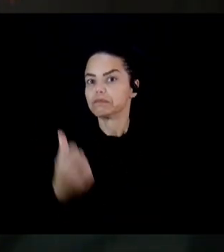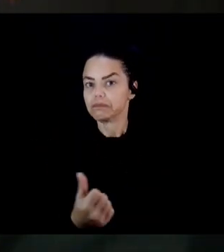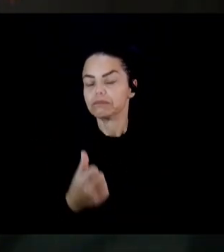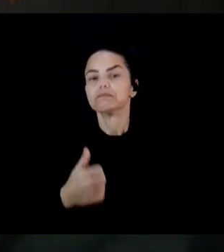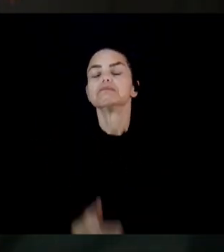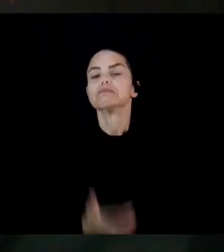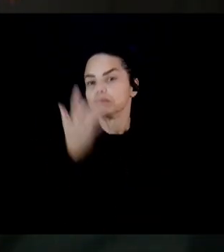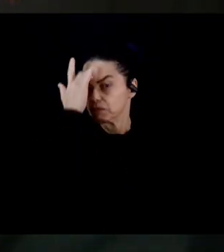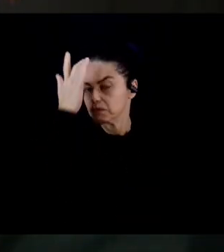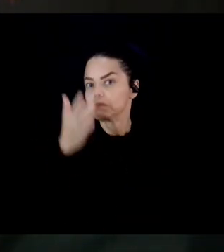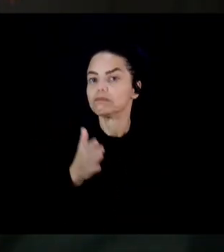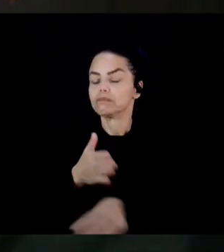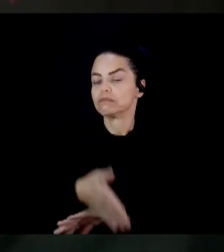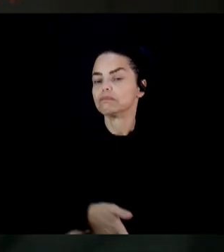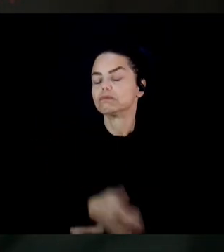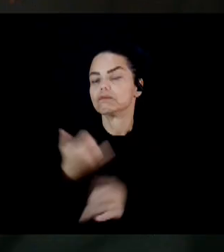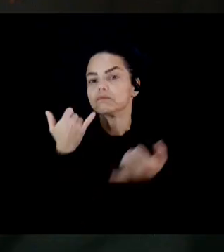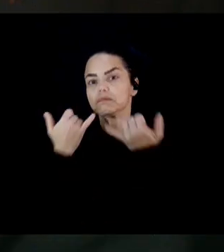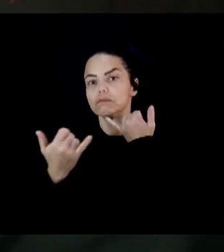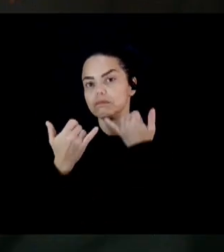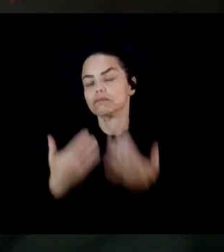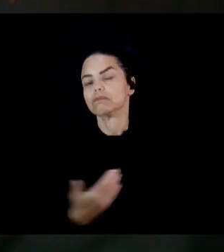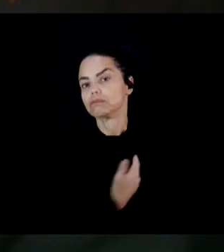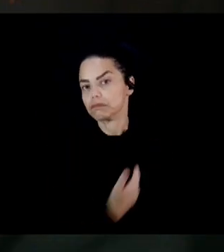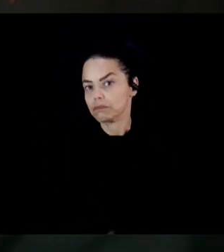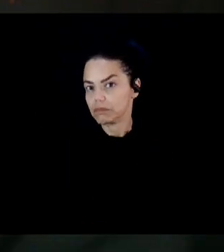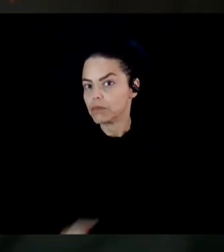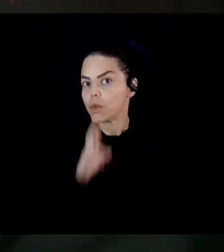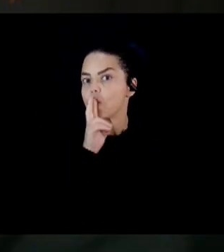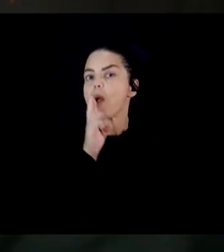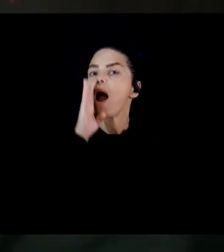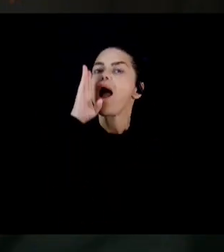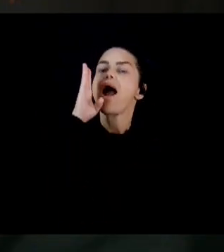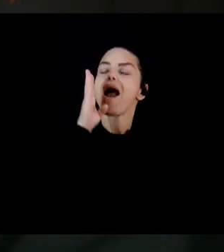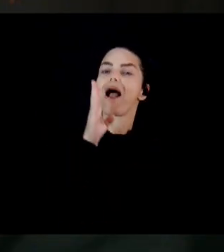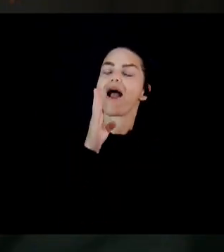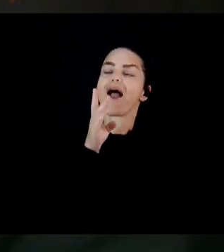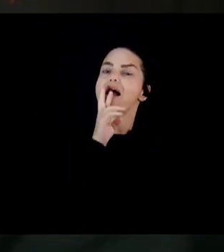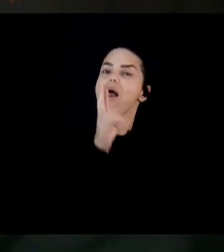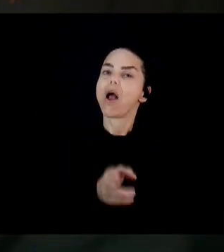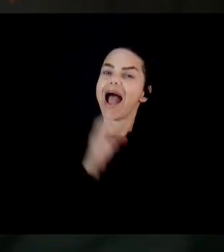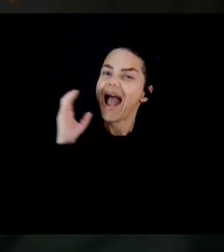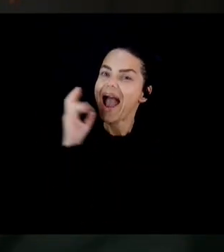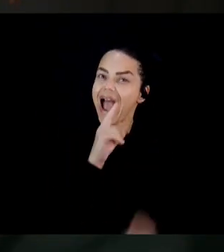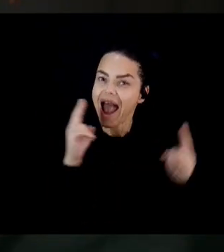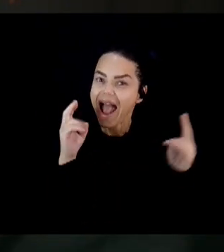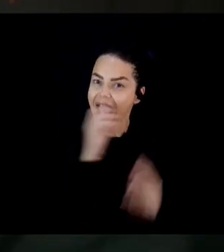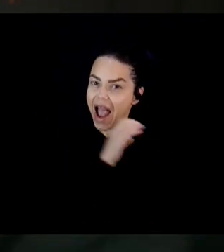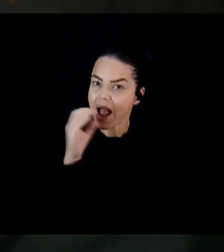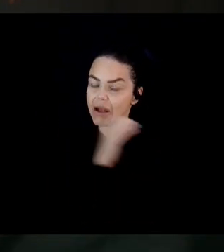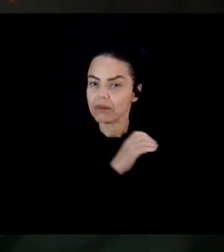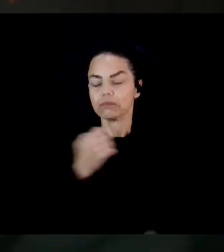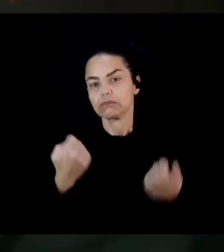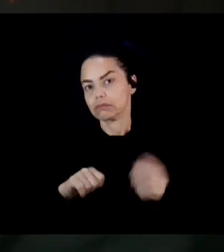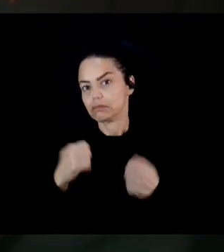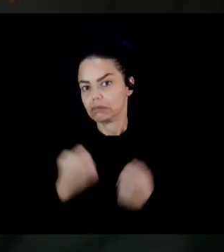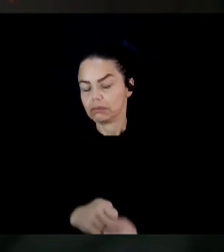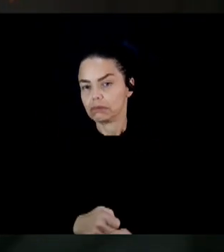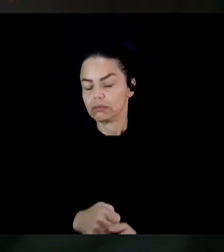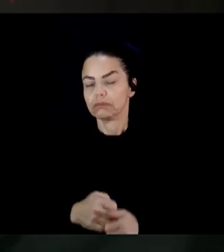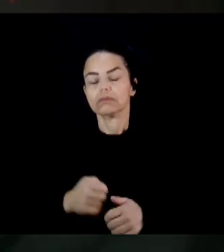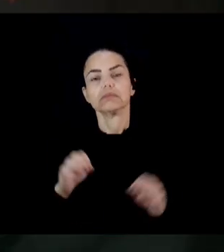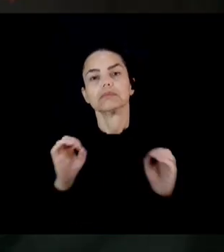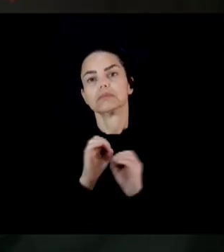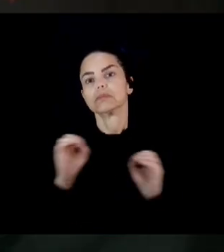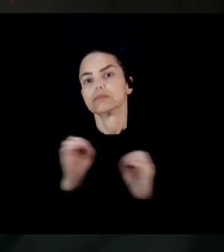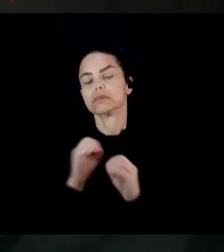acesso a informações públicas com respostas rápidas, sem necessidade de atendimento humano. E olha, a